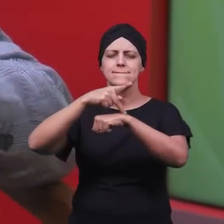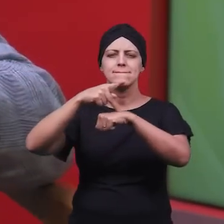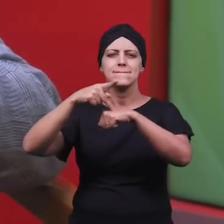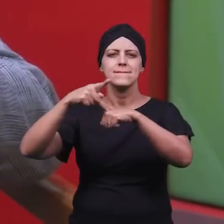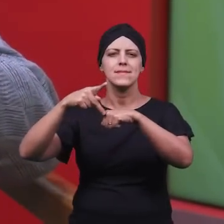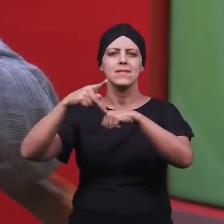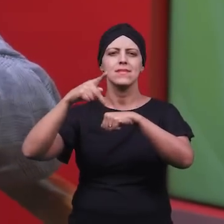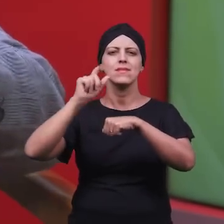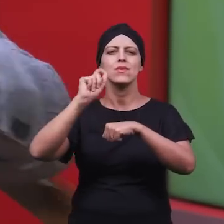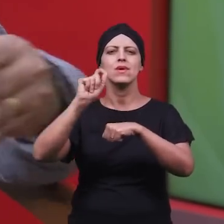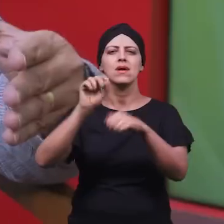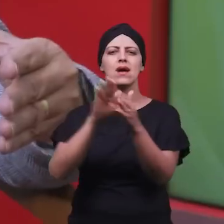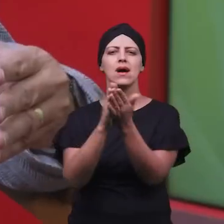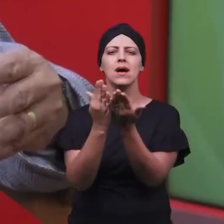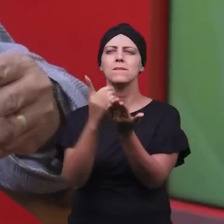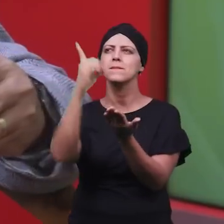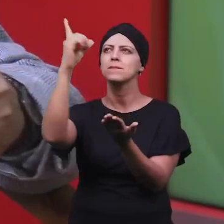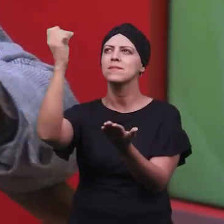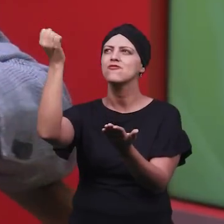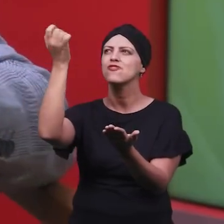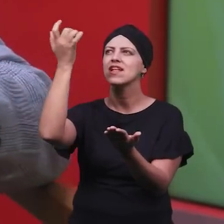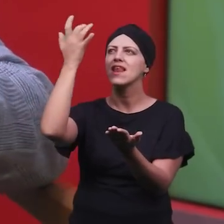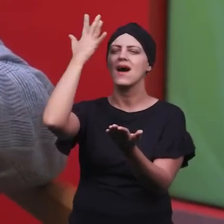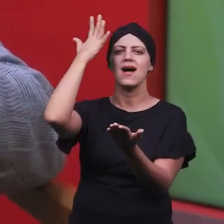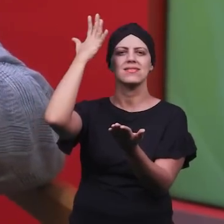a palavra revelada